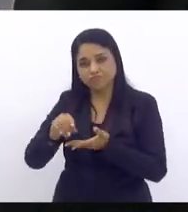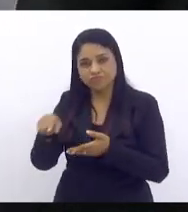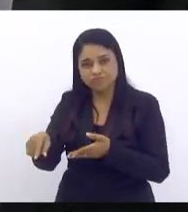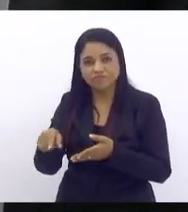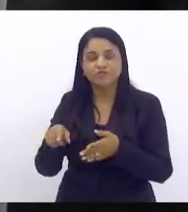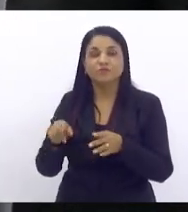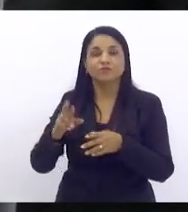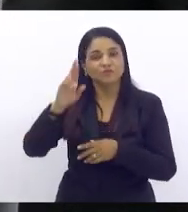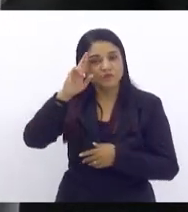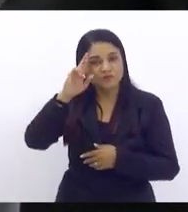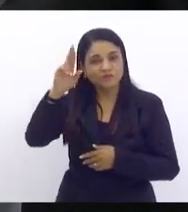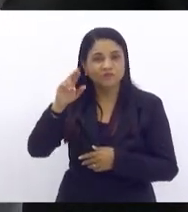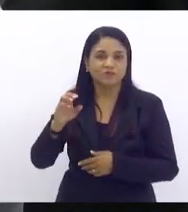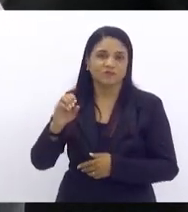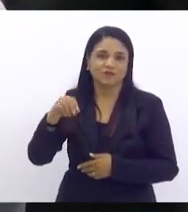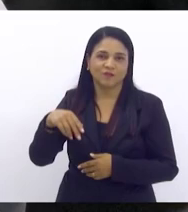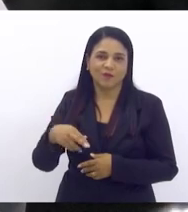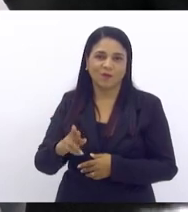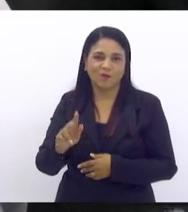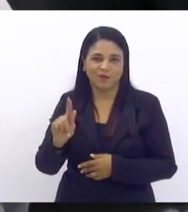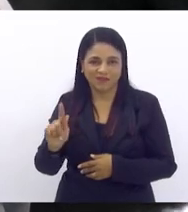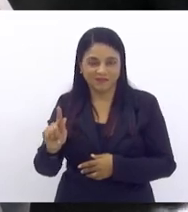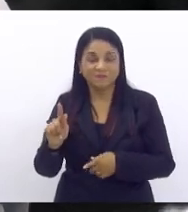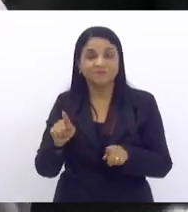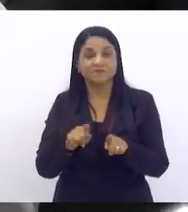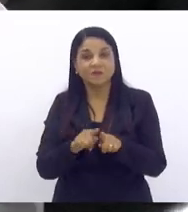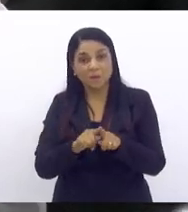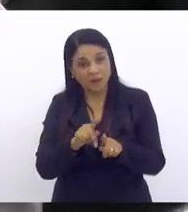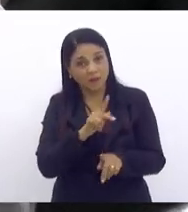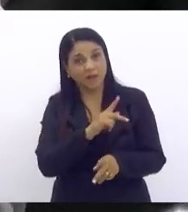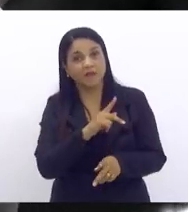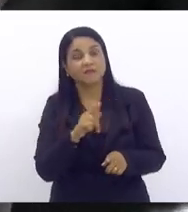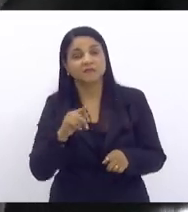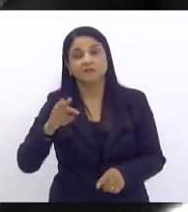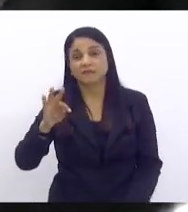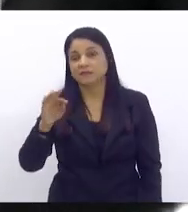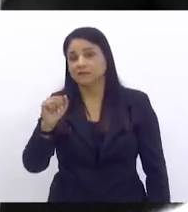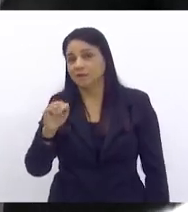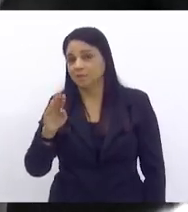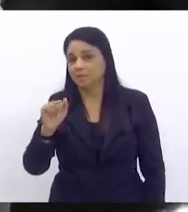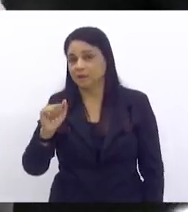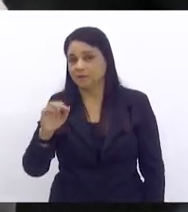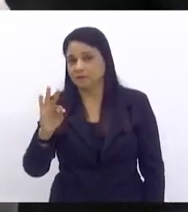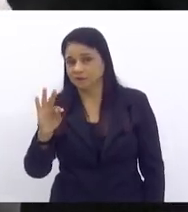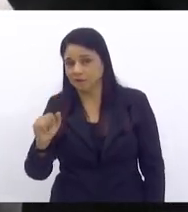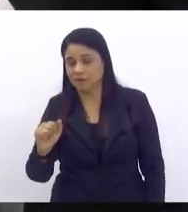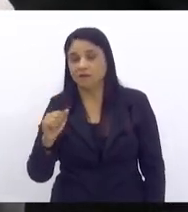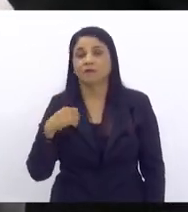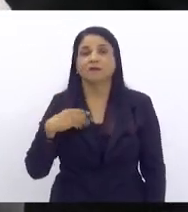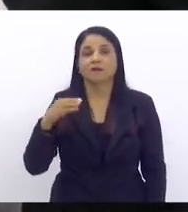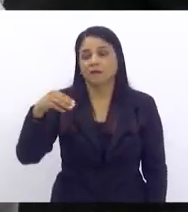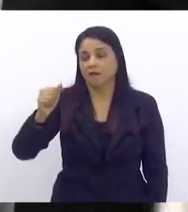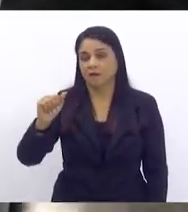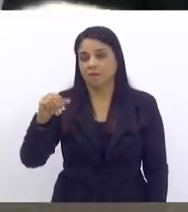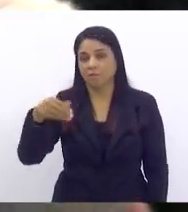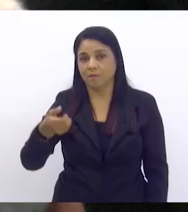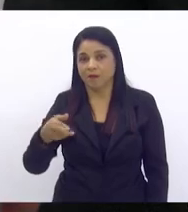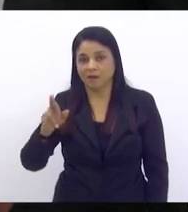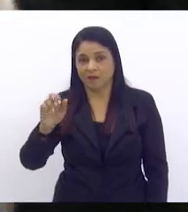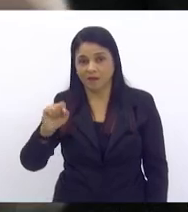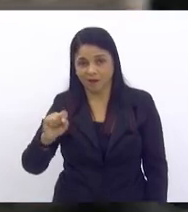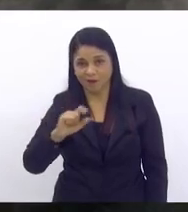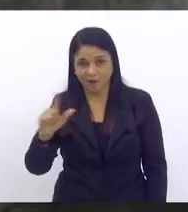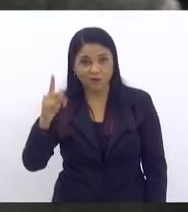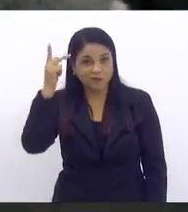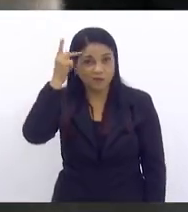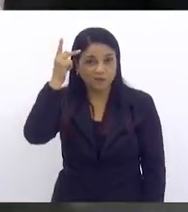ONG. E não é só, presidente. A senhora Tabata Amaral, deputada de São Paulo, também